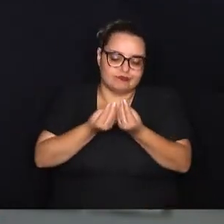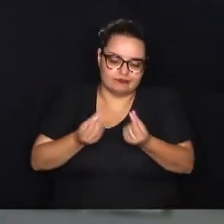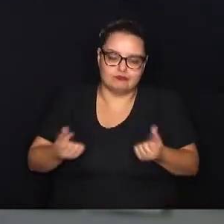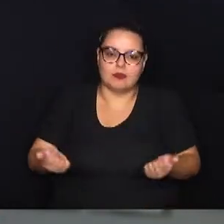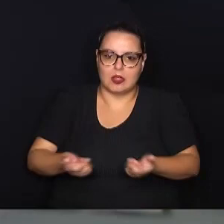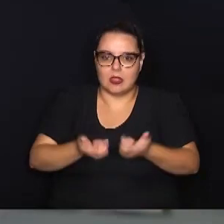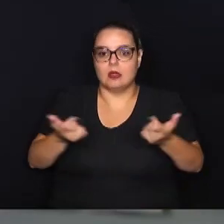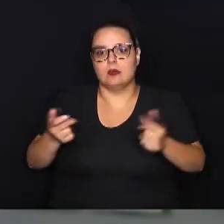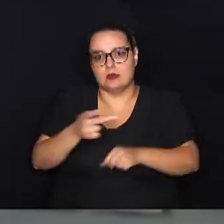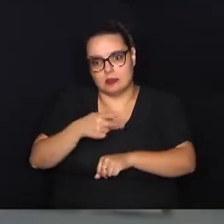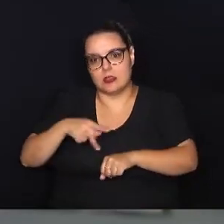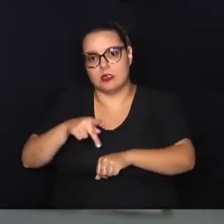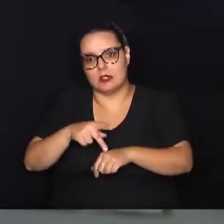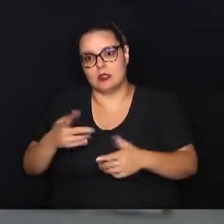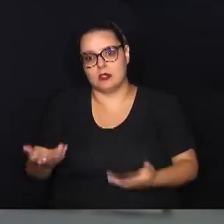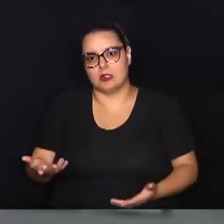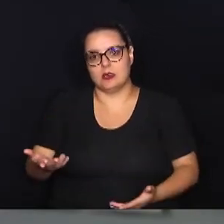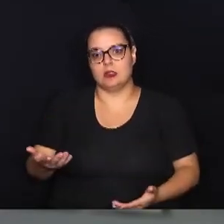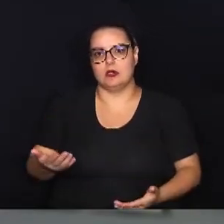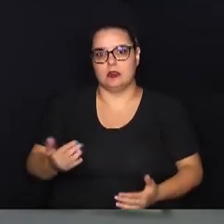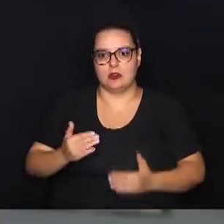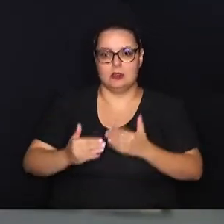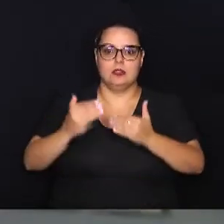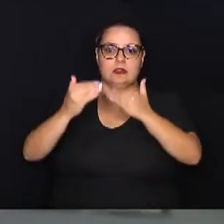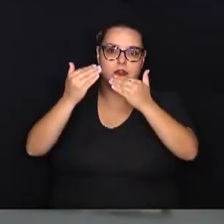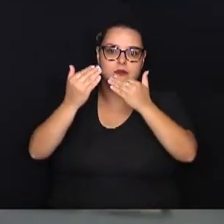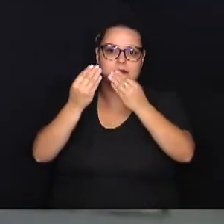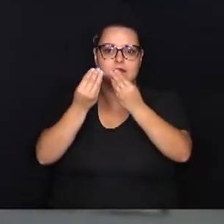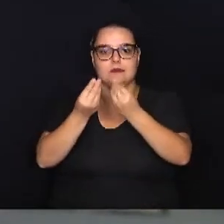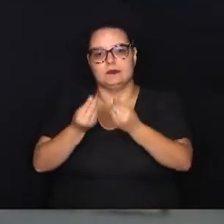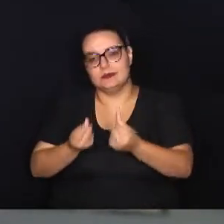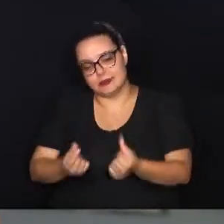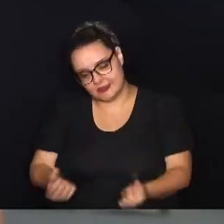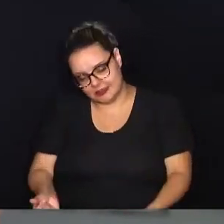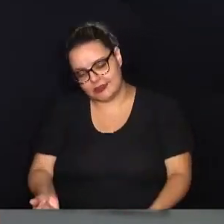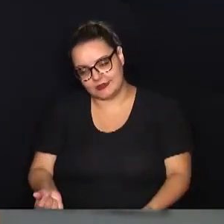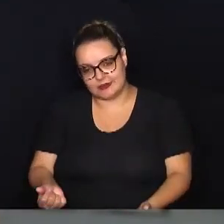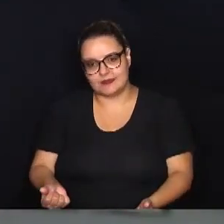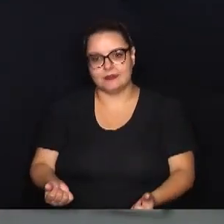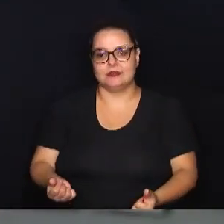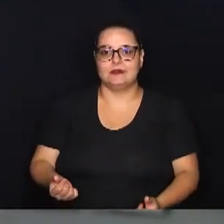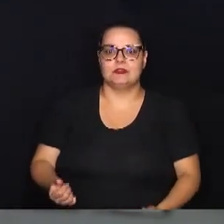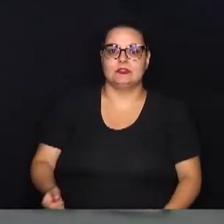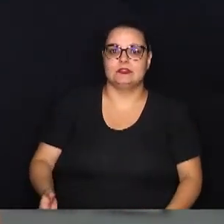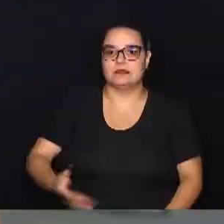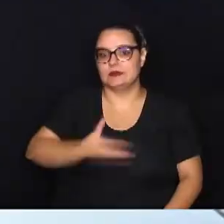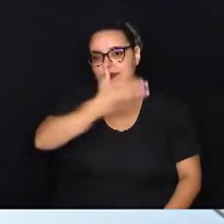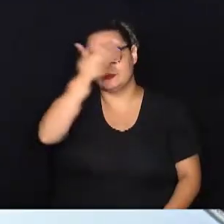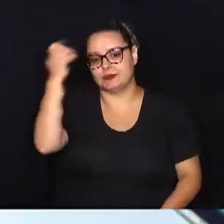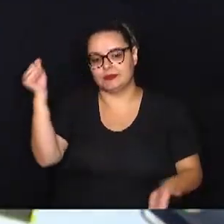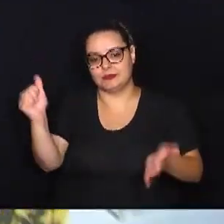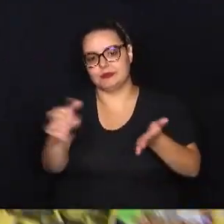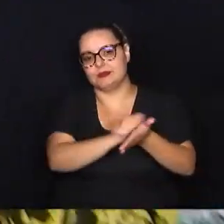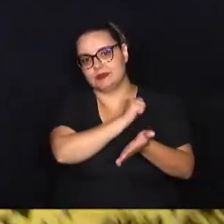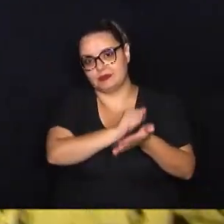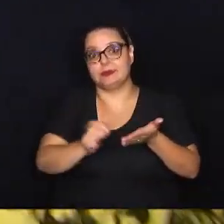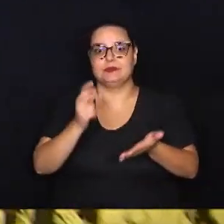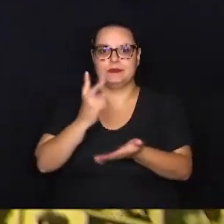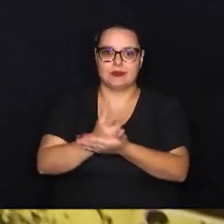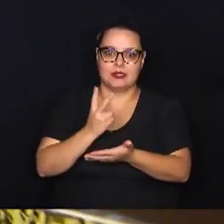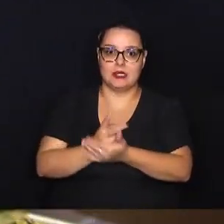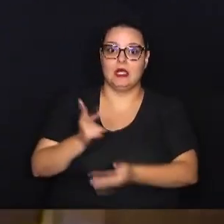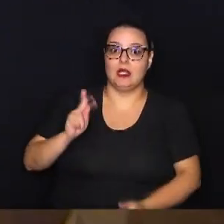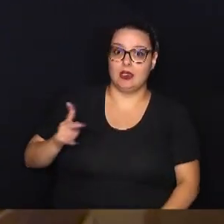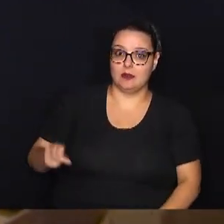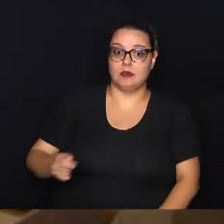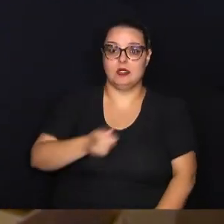dos países em desenvolvimento, né? Desses apagamentos constantes. A professora e os